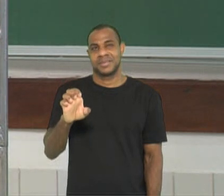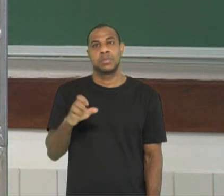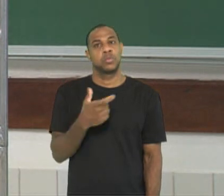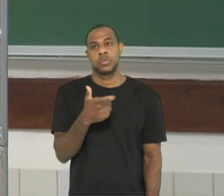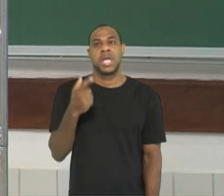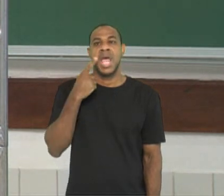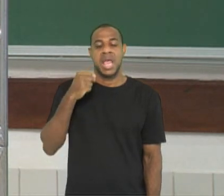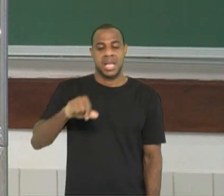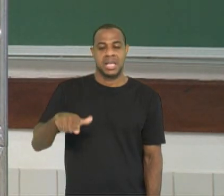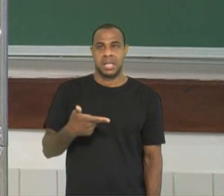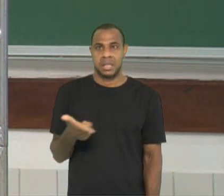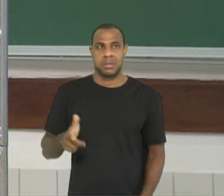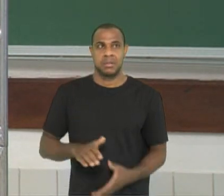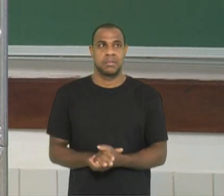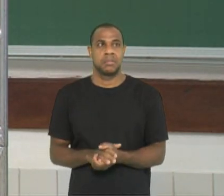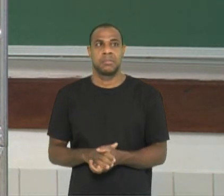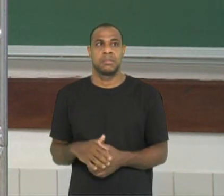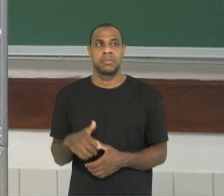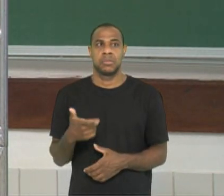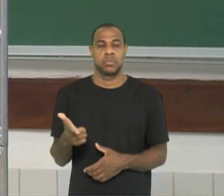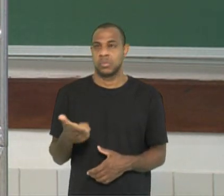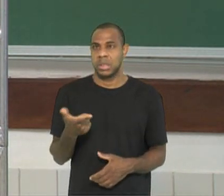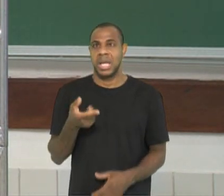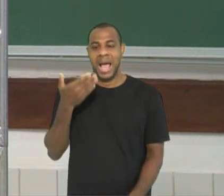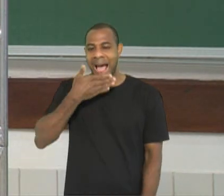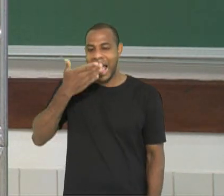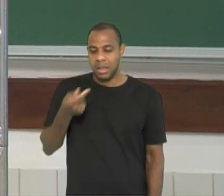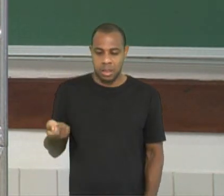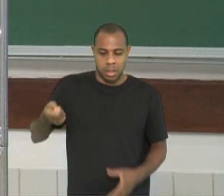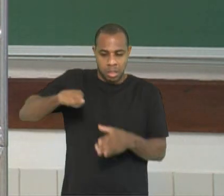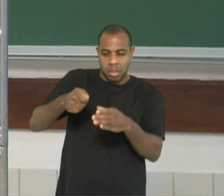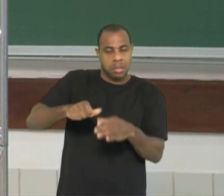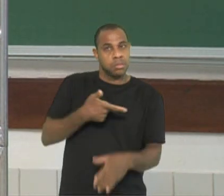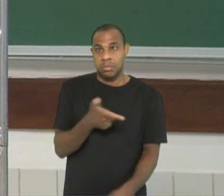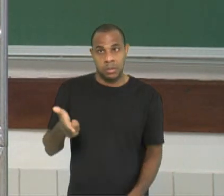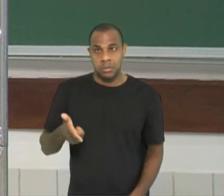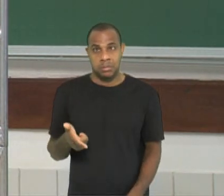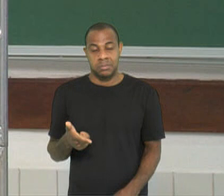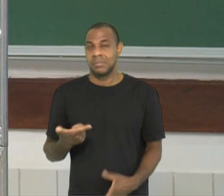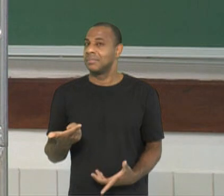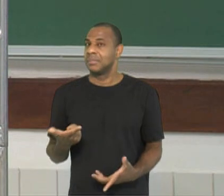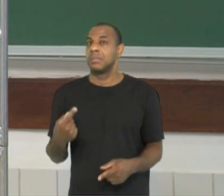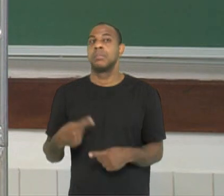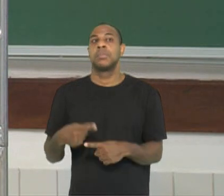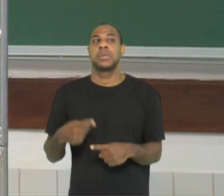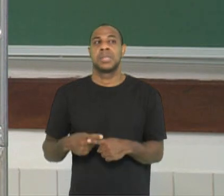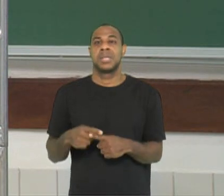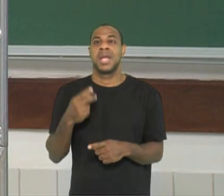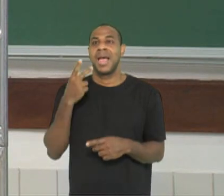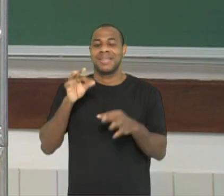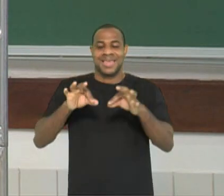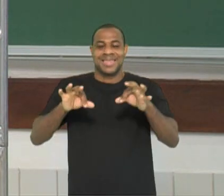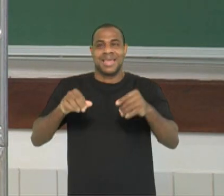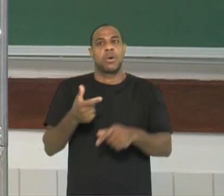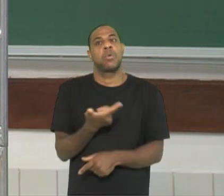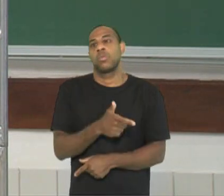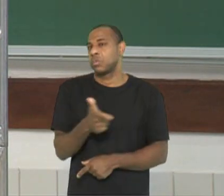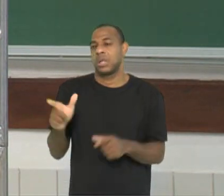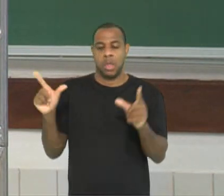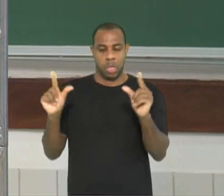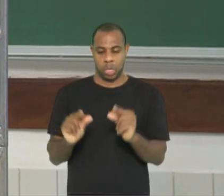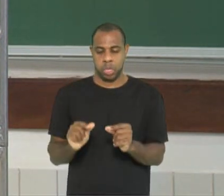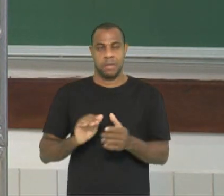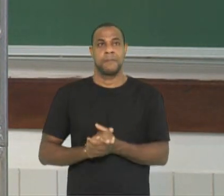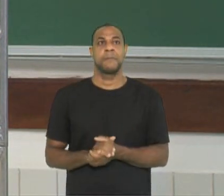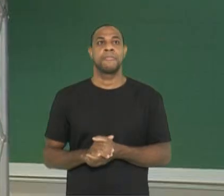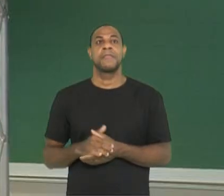que água doce não é porque ela dispõe de adição de açúcar, é porque o teor de sal é bastante reduzido. Nós